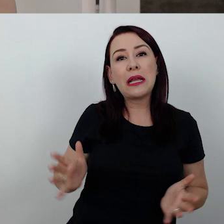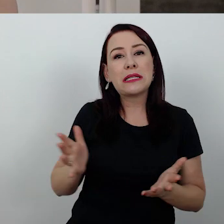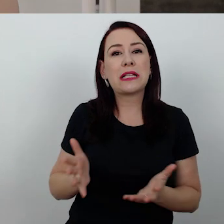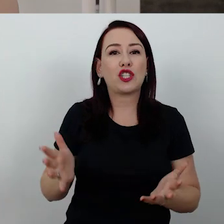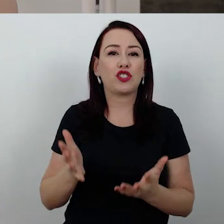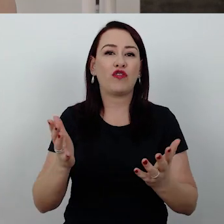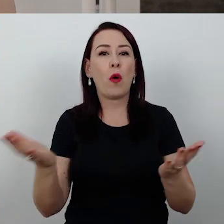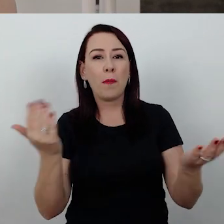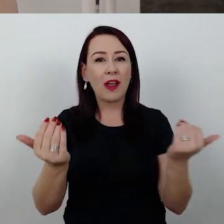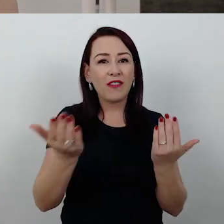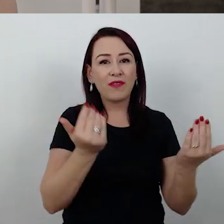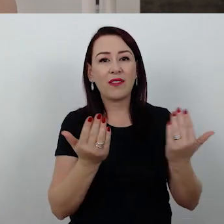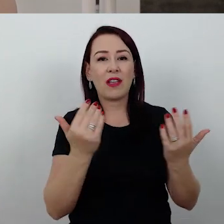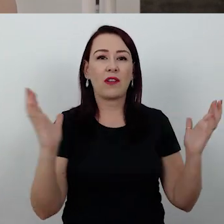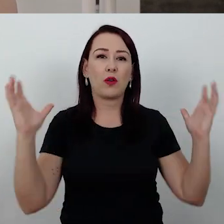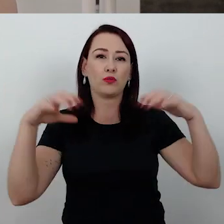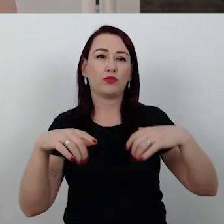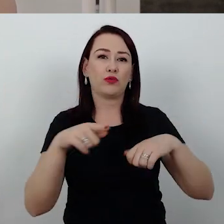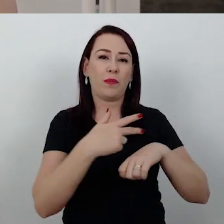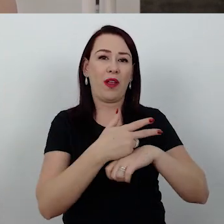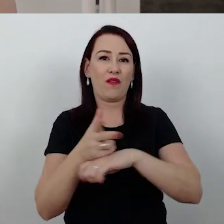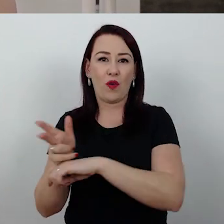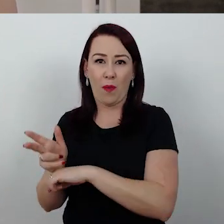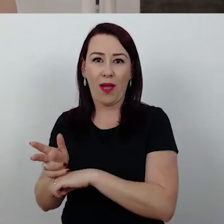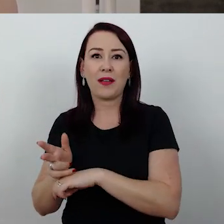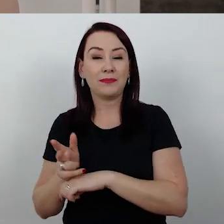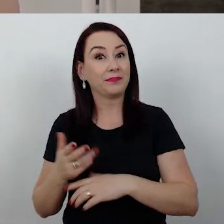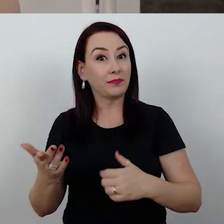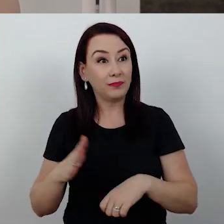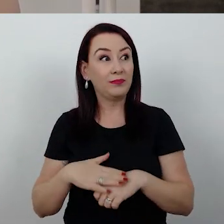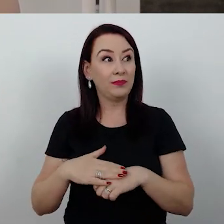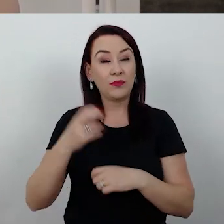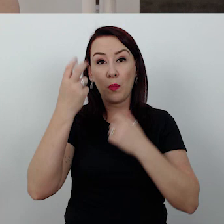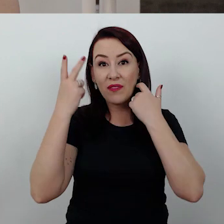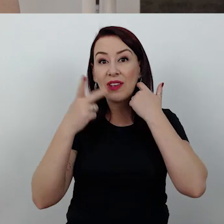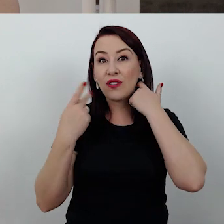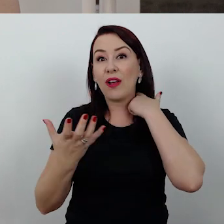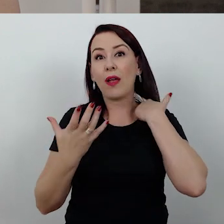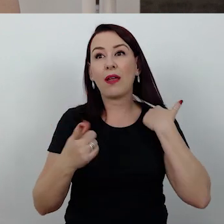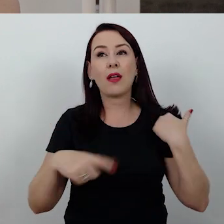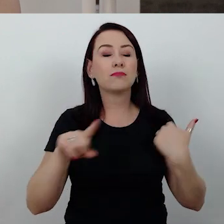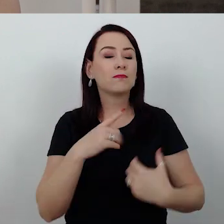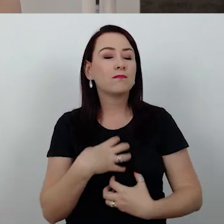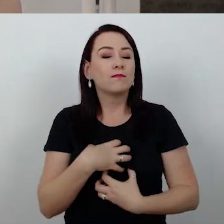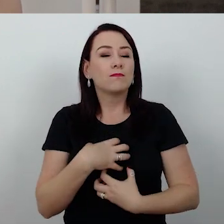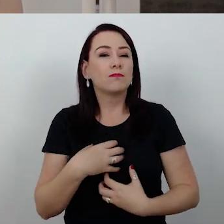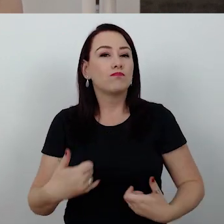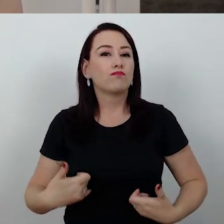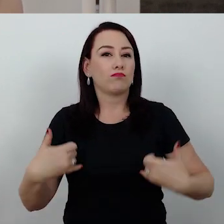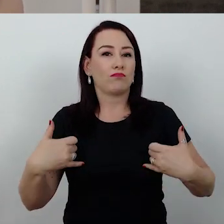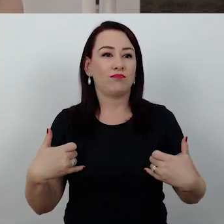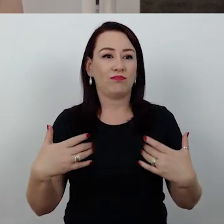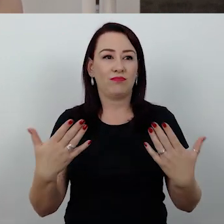facilitando essas filmagens na cidade e tal. E ele falava que eu quero que todo mundo vista o que o nova-iorquino